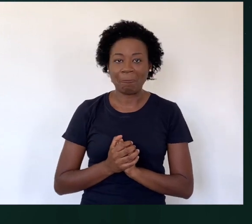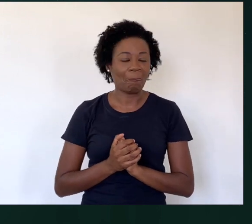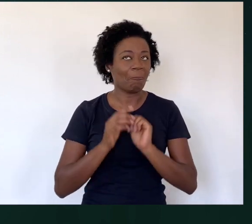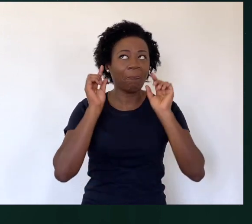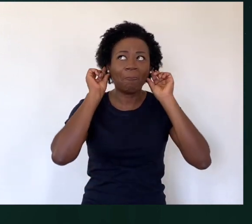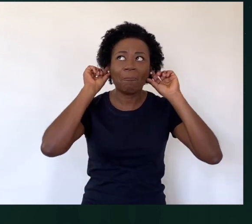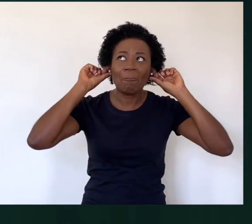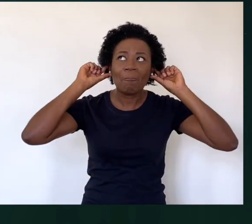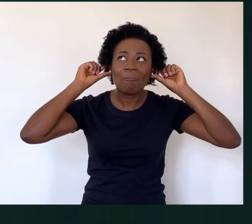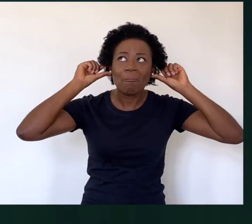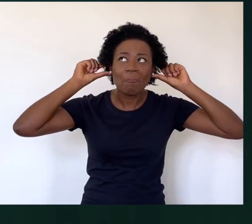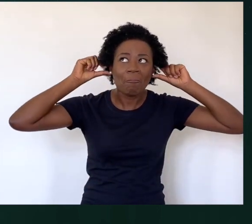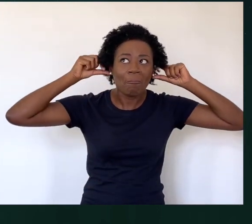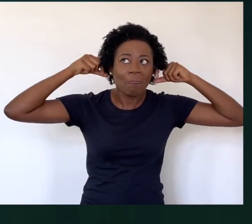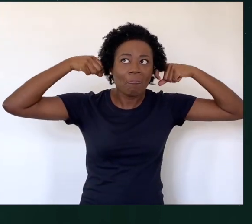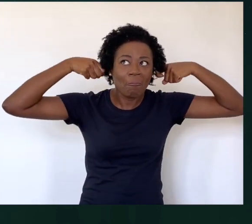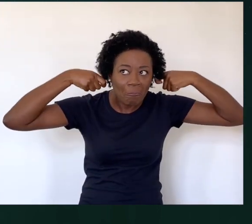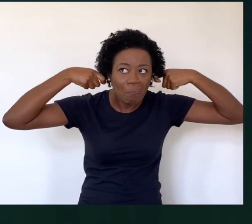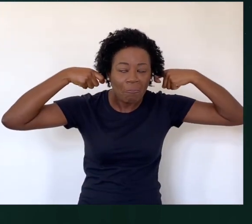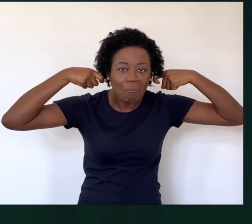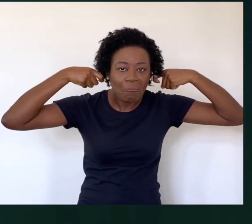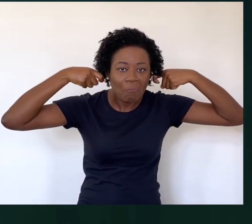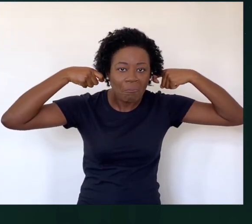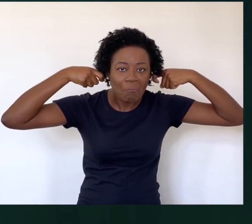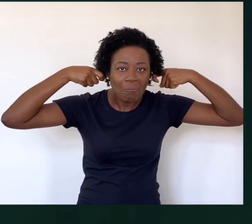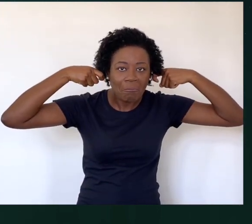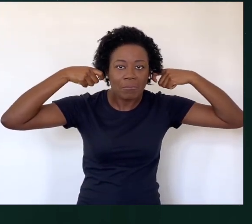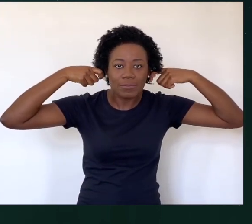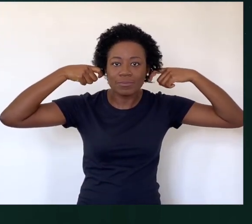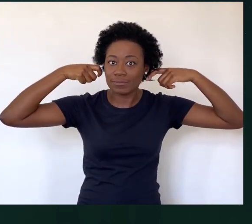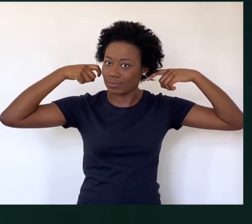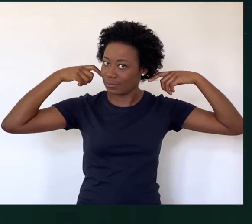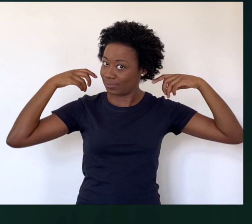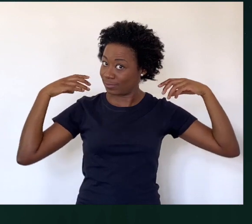duas orelhinhas tortas,